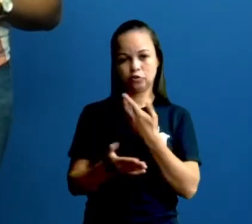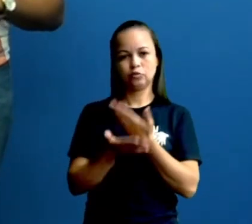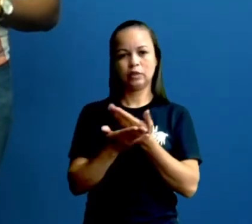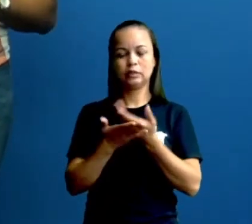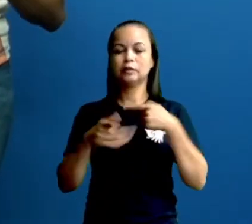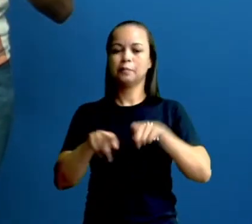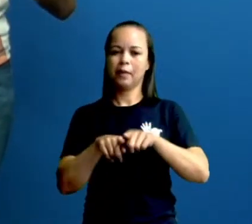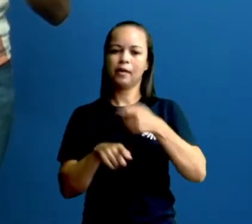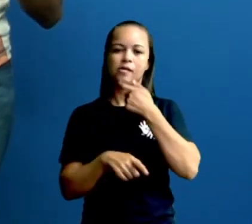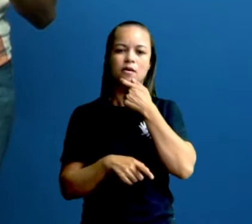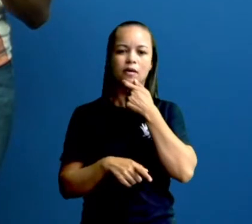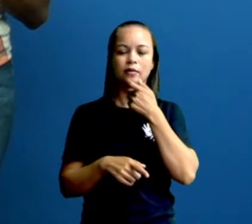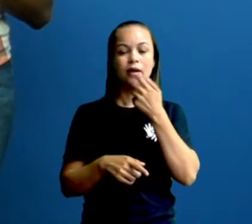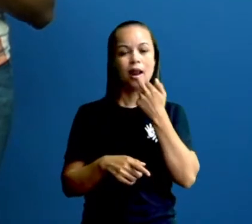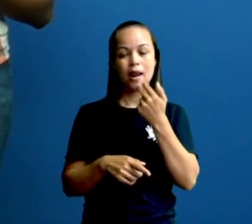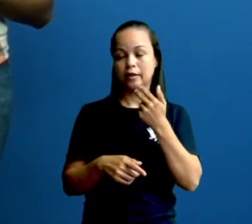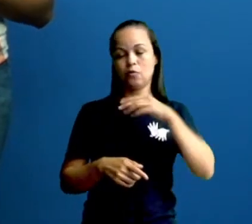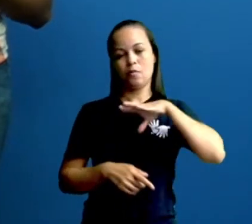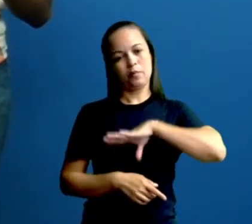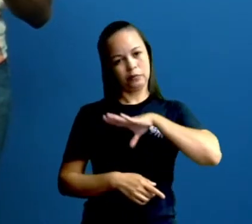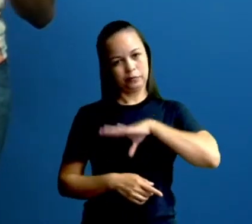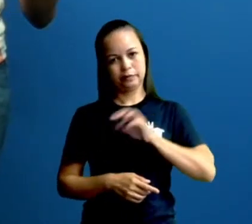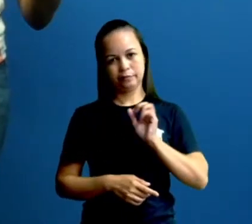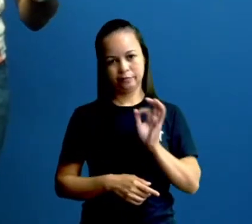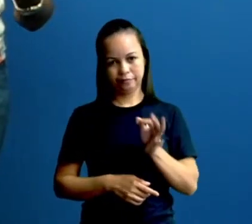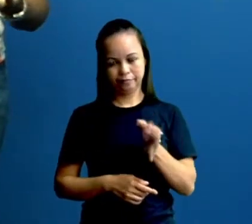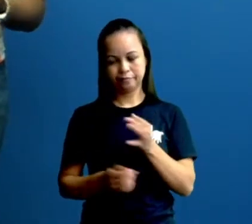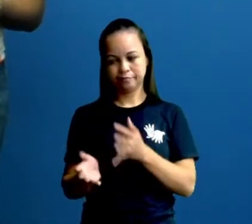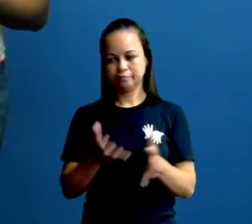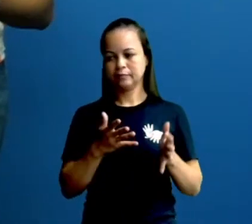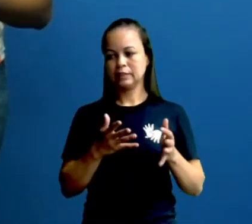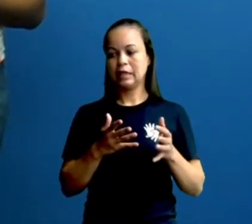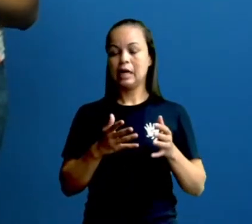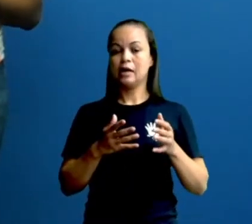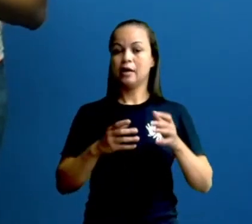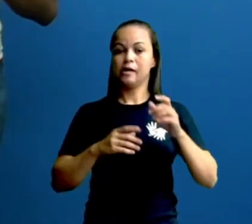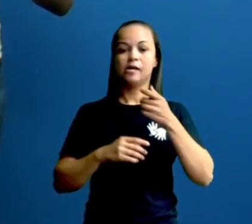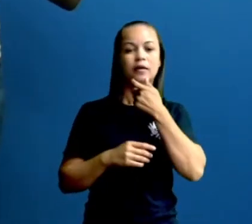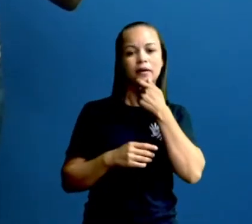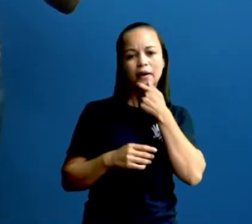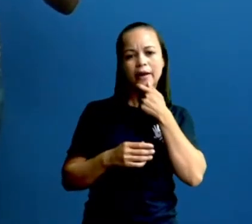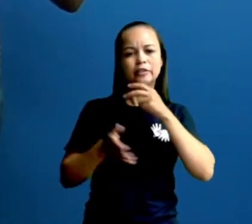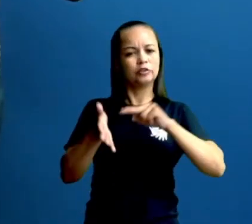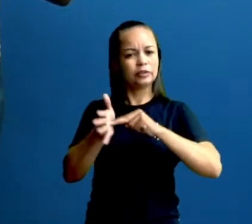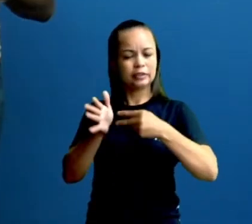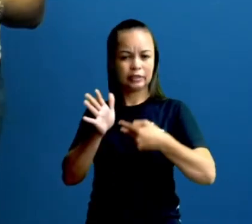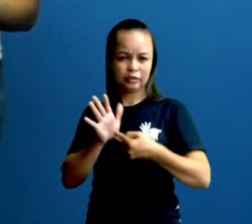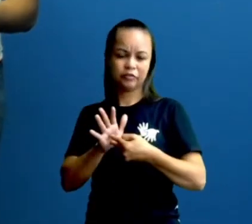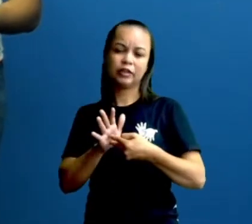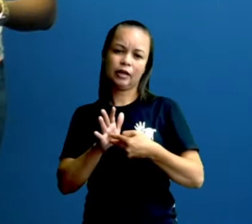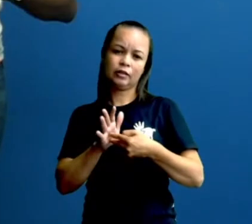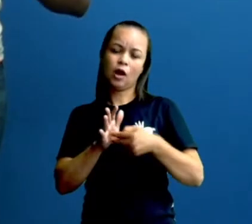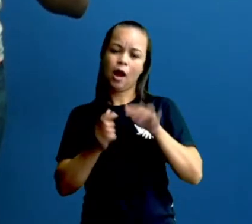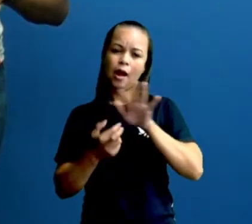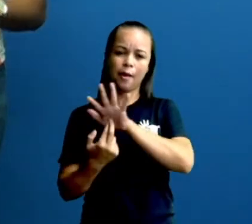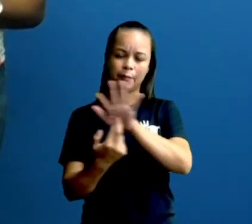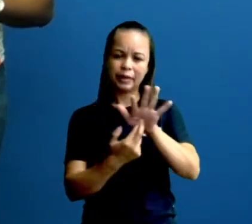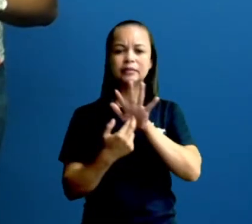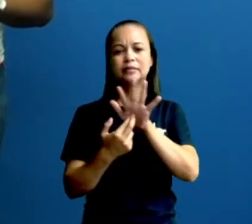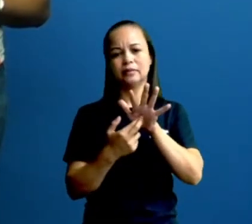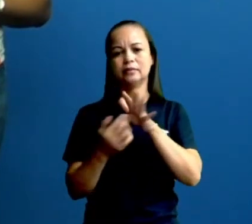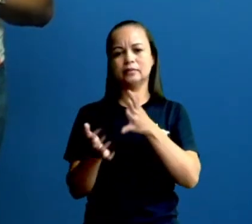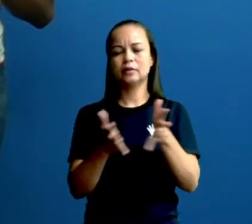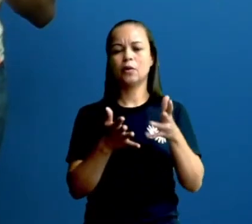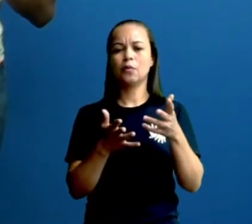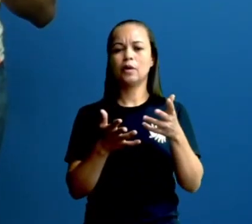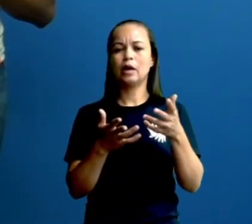portuguesa, não é isso? Bom, em inglês, a tirinha tem o mesmo significado, a mesma representatividade que temos na